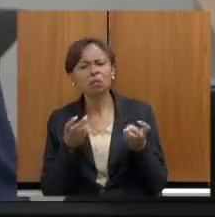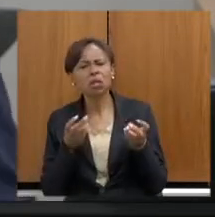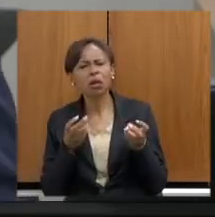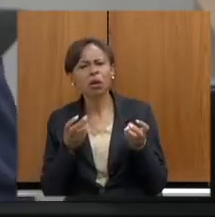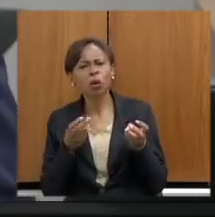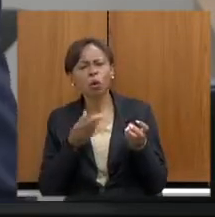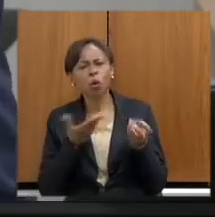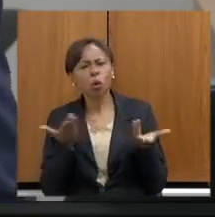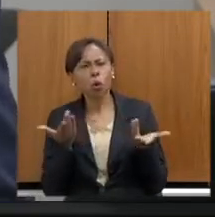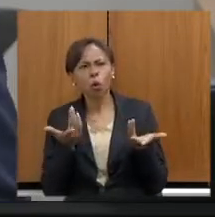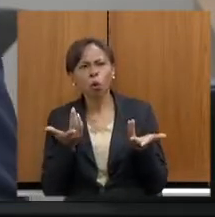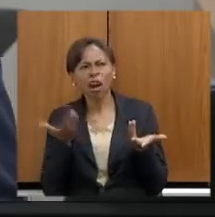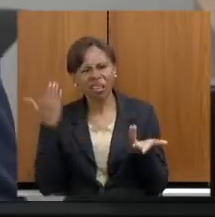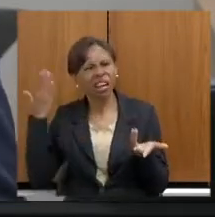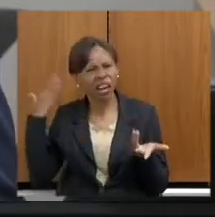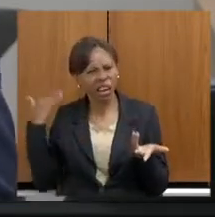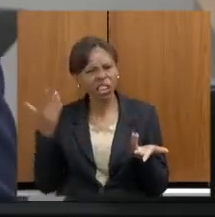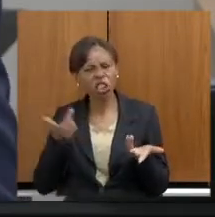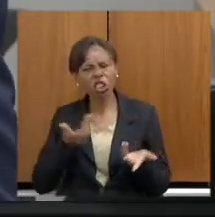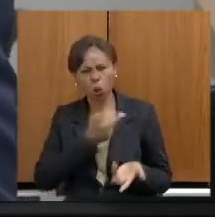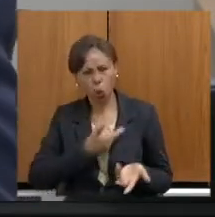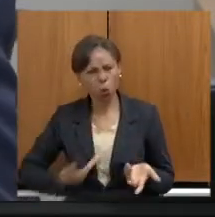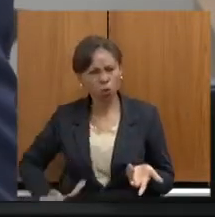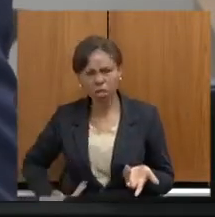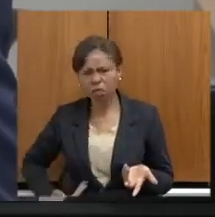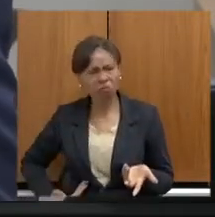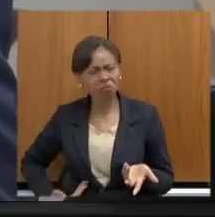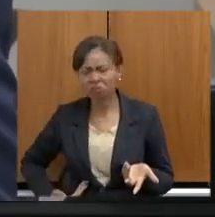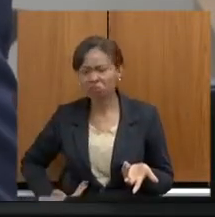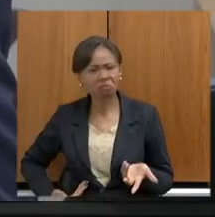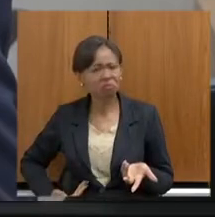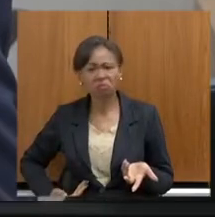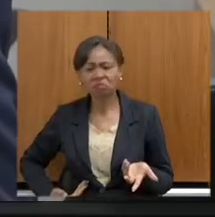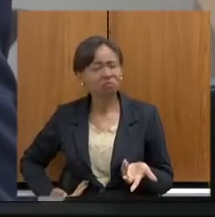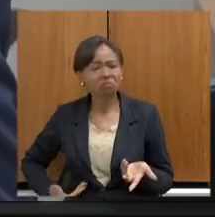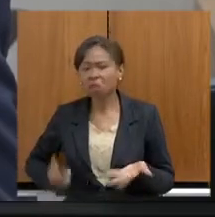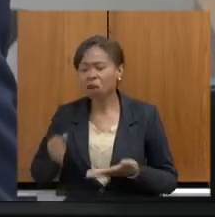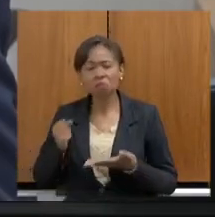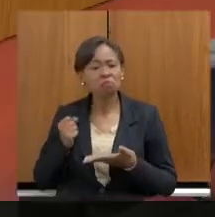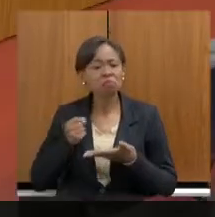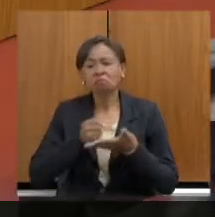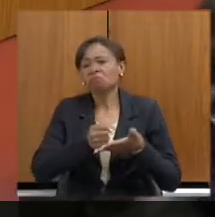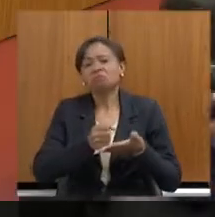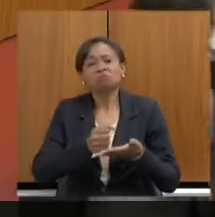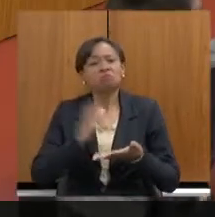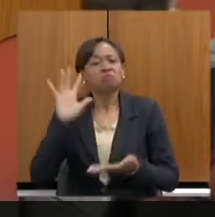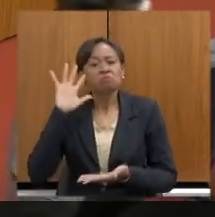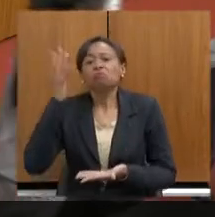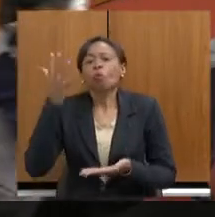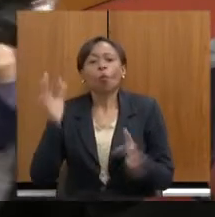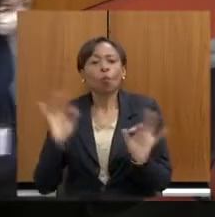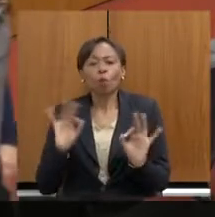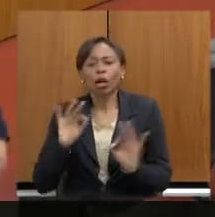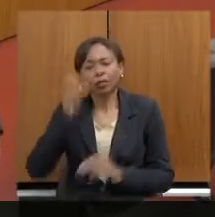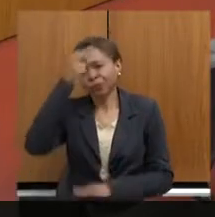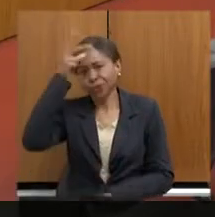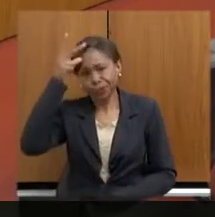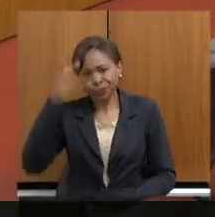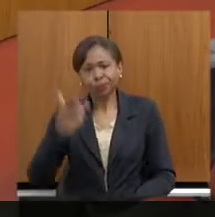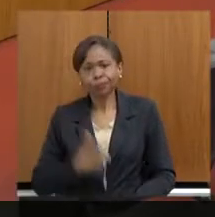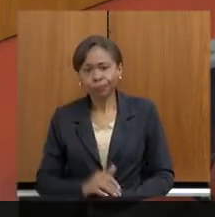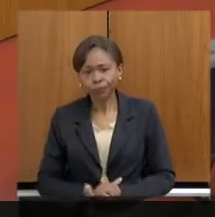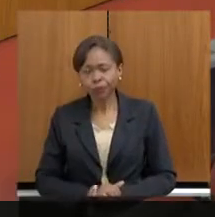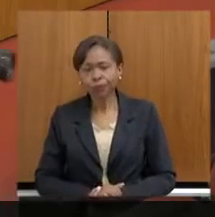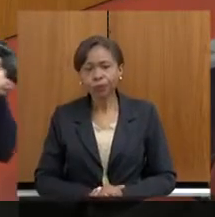dos gestores da época para poder atender o nosso município os nossos municípios bom então eu